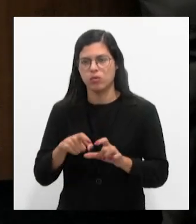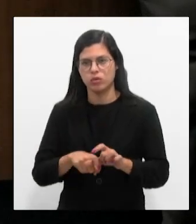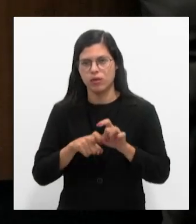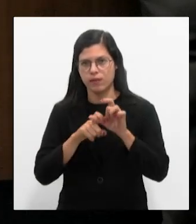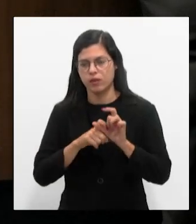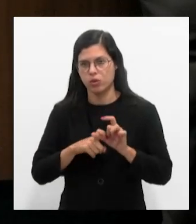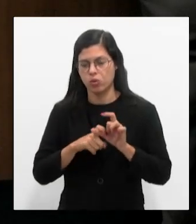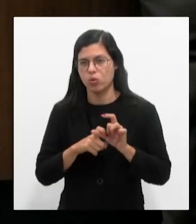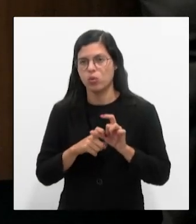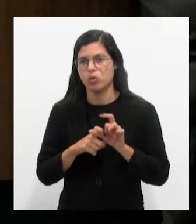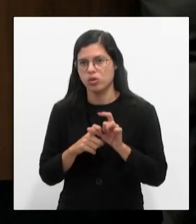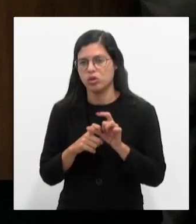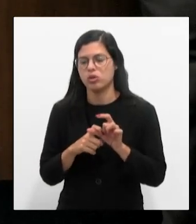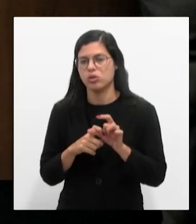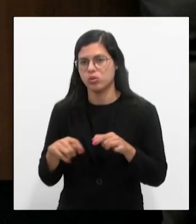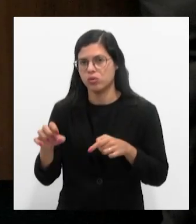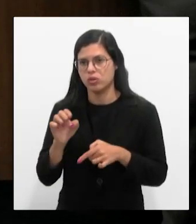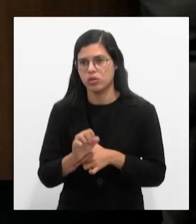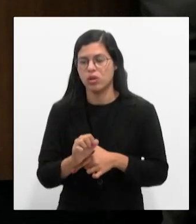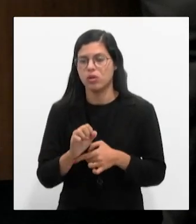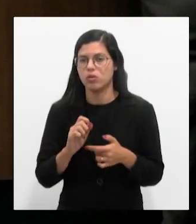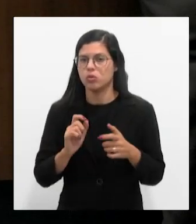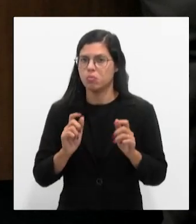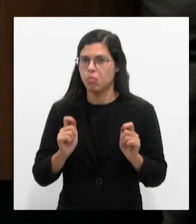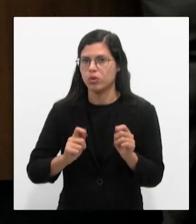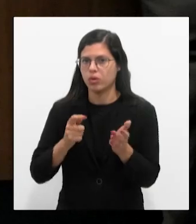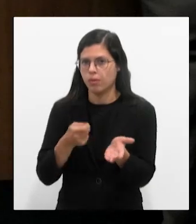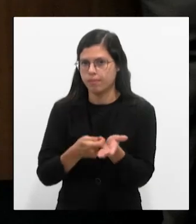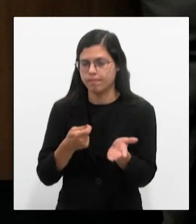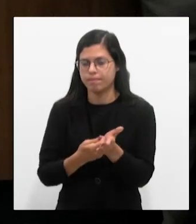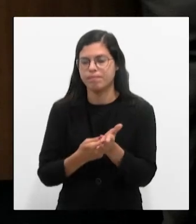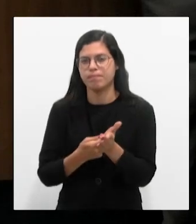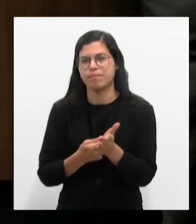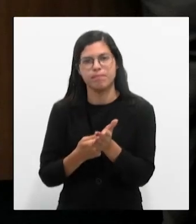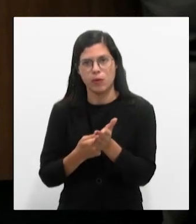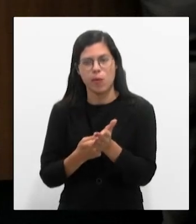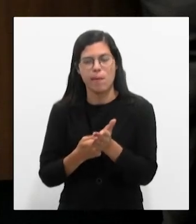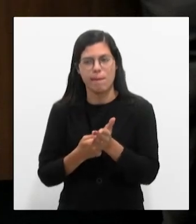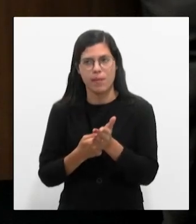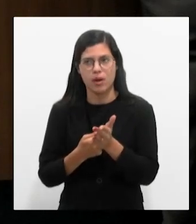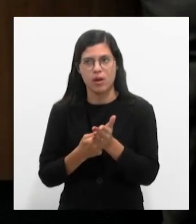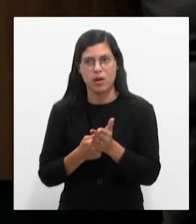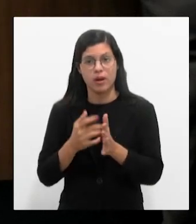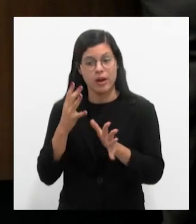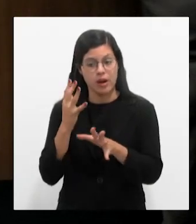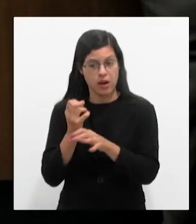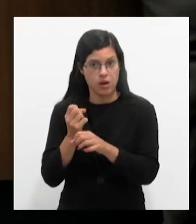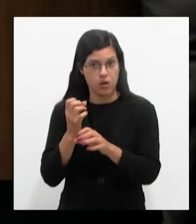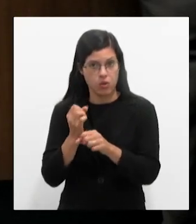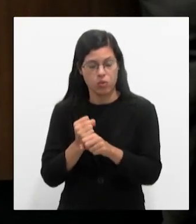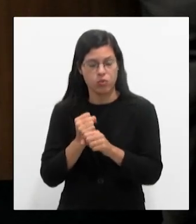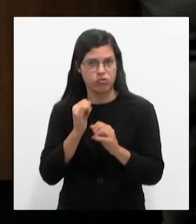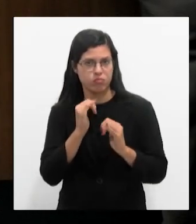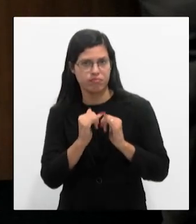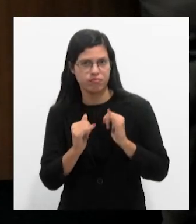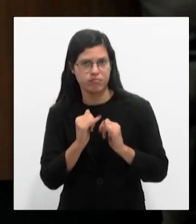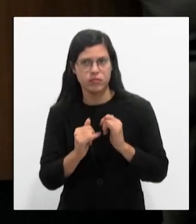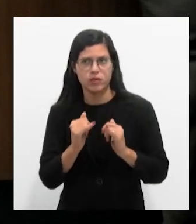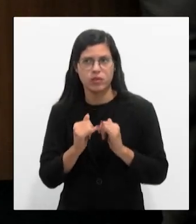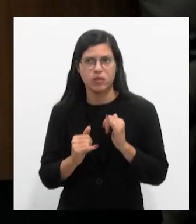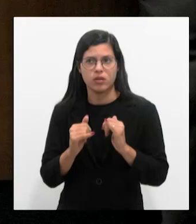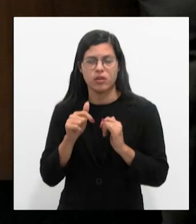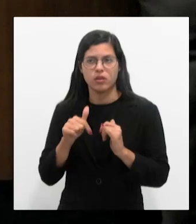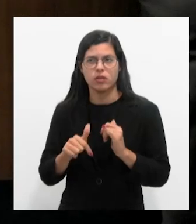contumazes, para que a gente possa cobrar a dívida do Estado, que, segundo cálculos aproximados, a gente supera